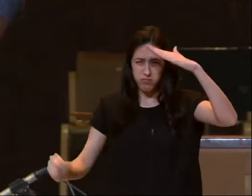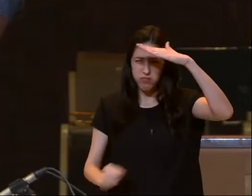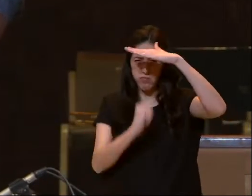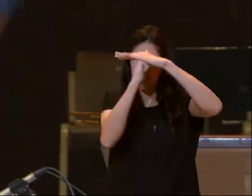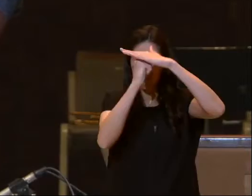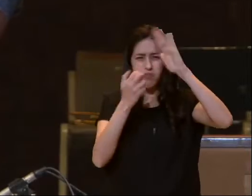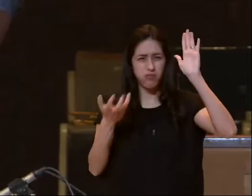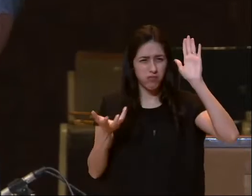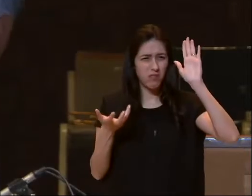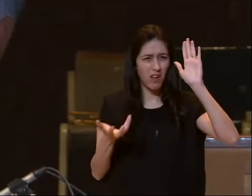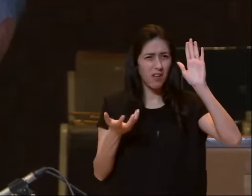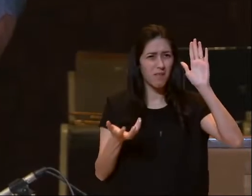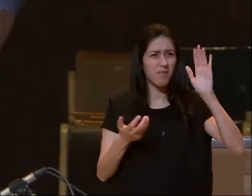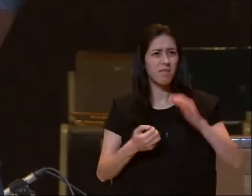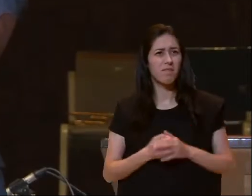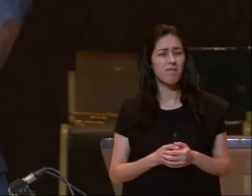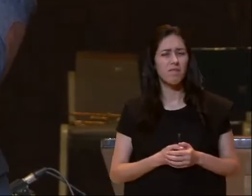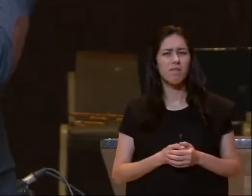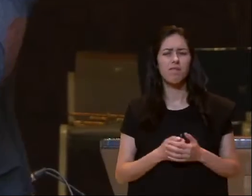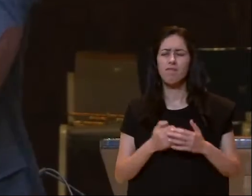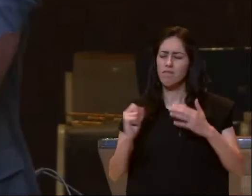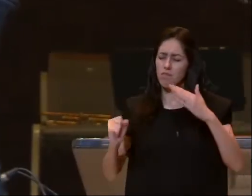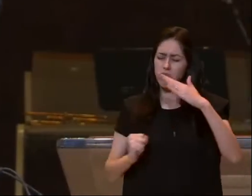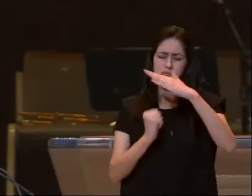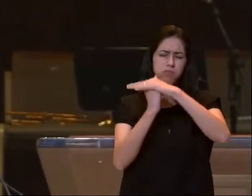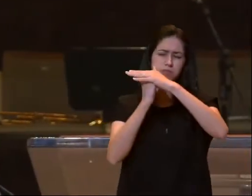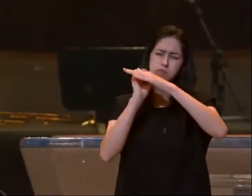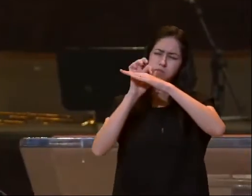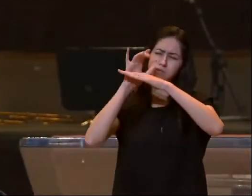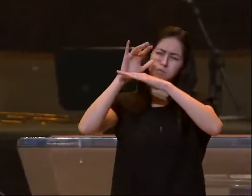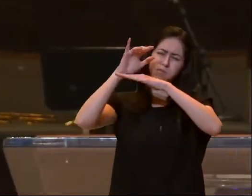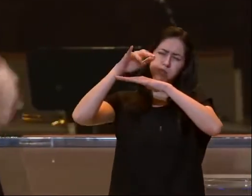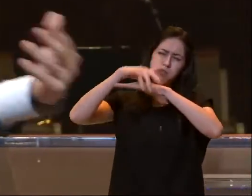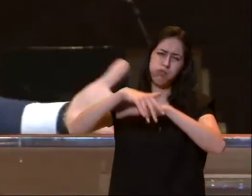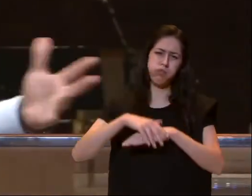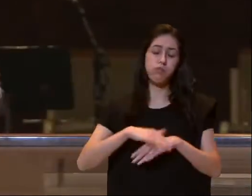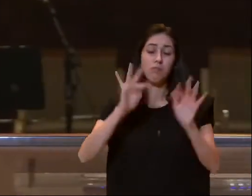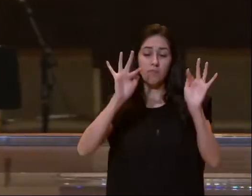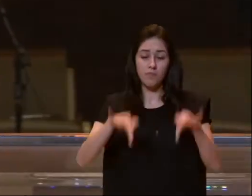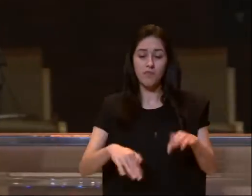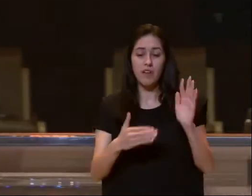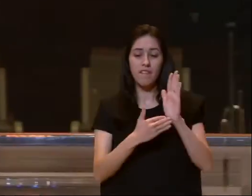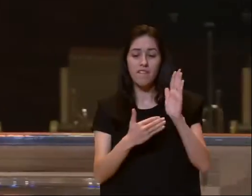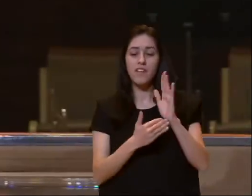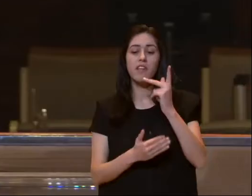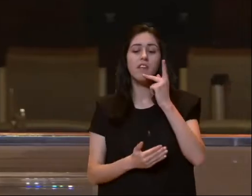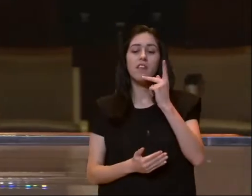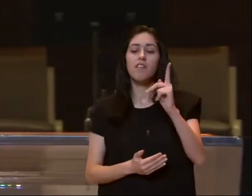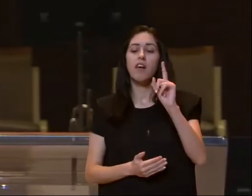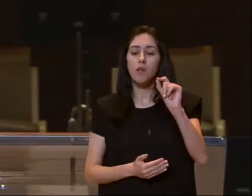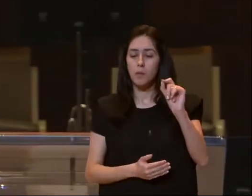Senhor? Transbordem. Por fim, ele termina